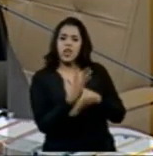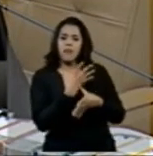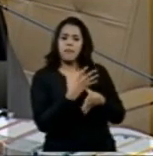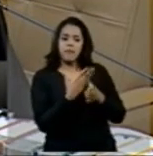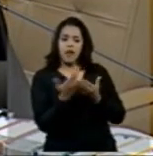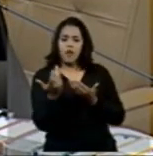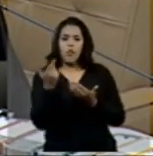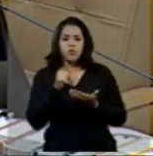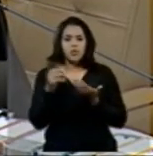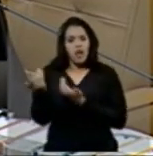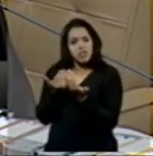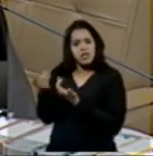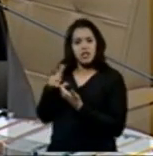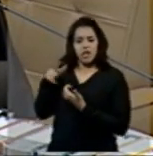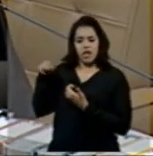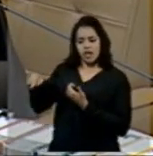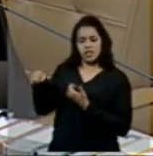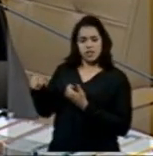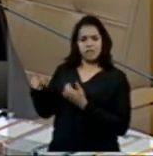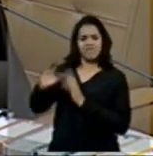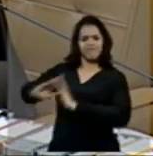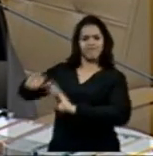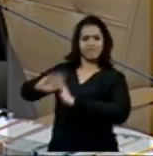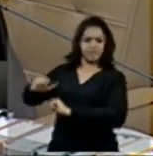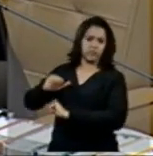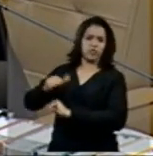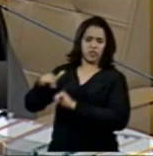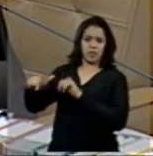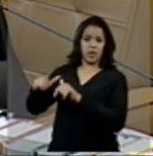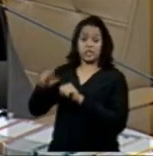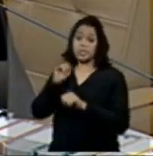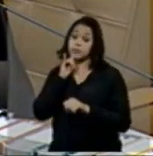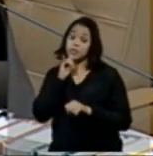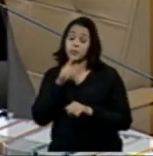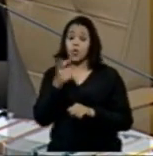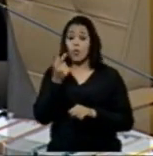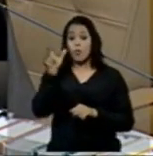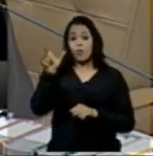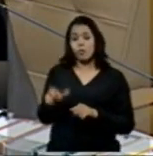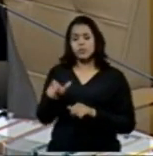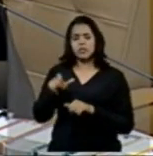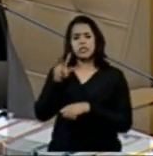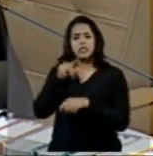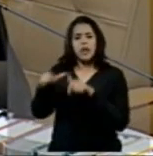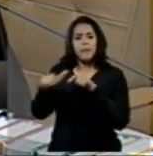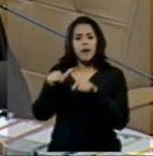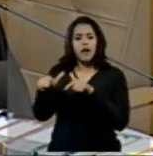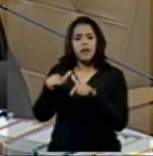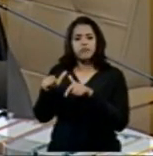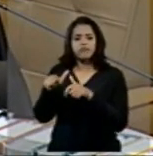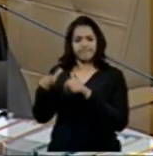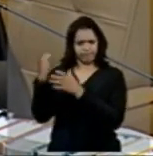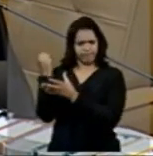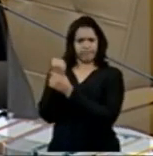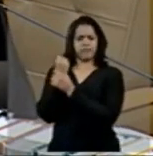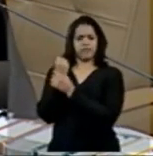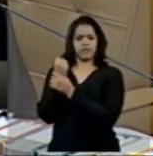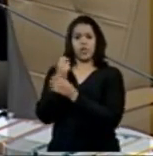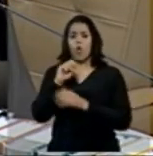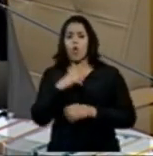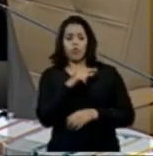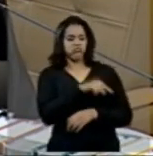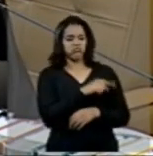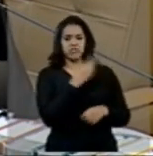produtiva que já existente. Se um posto de trabalho direto e protegido ou se um posto de trabalho